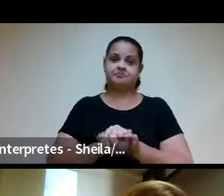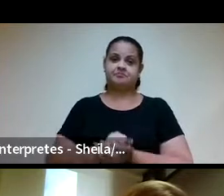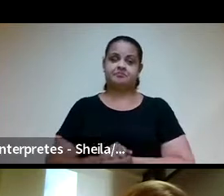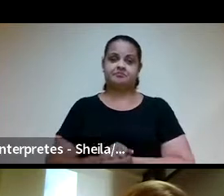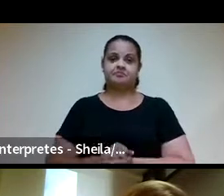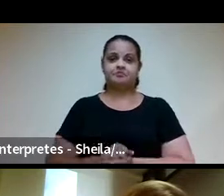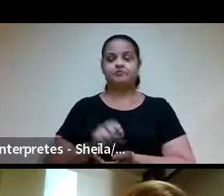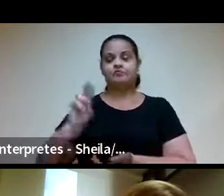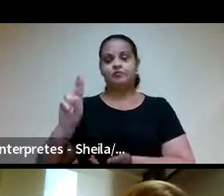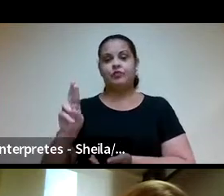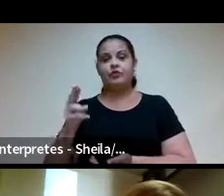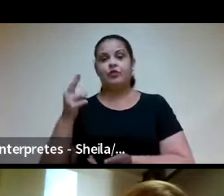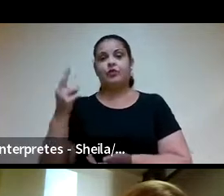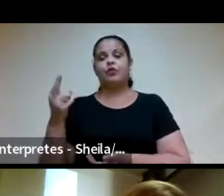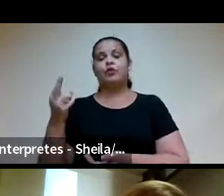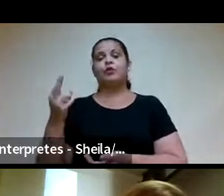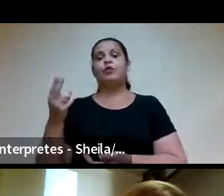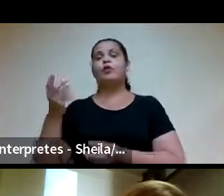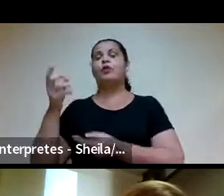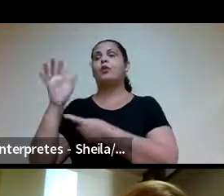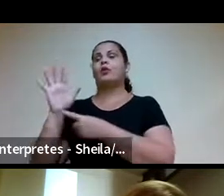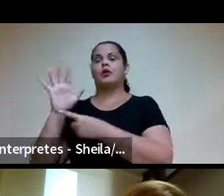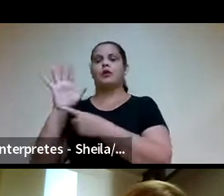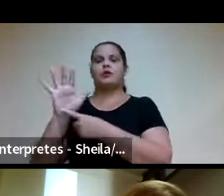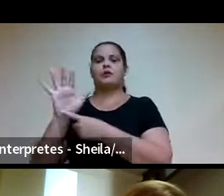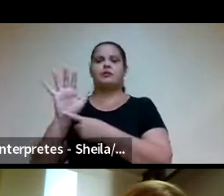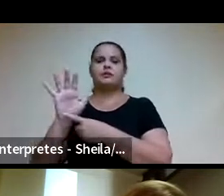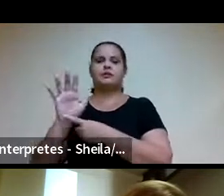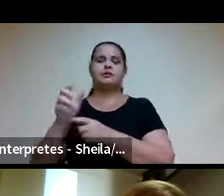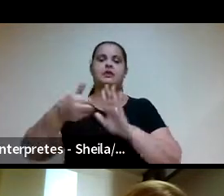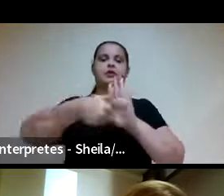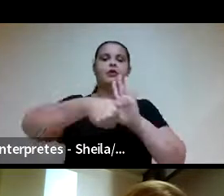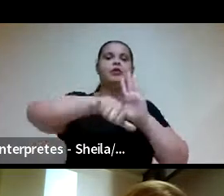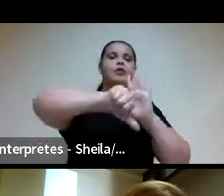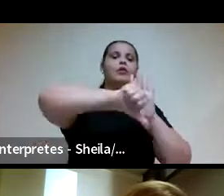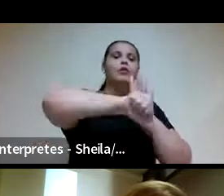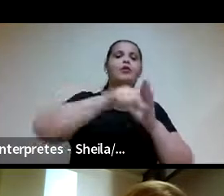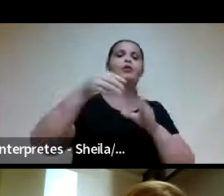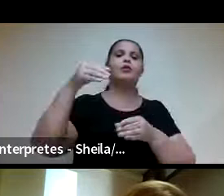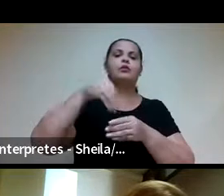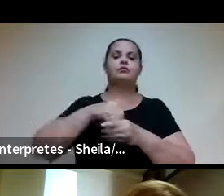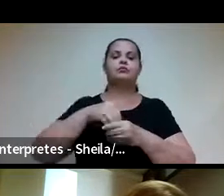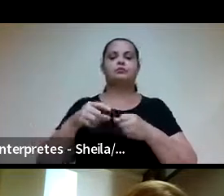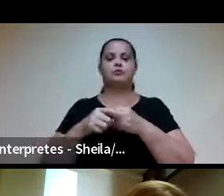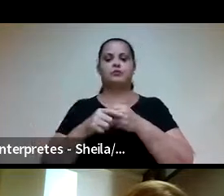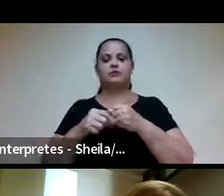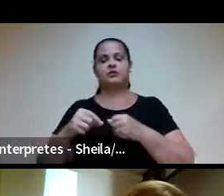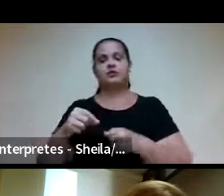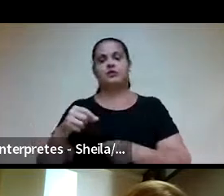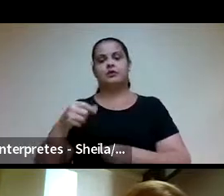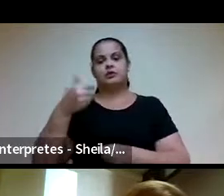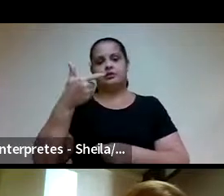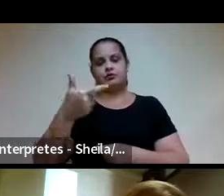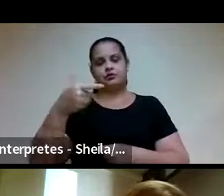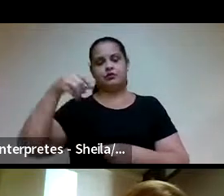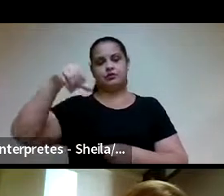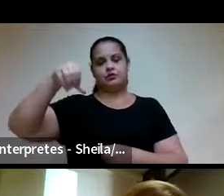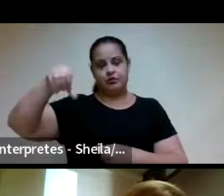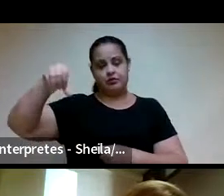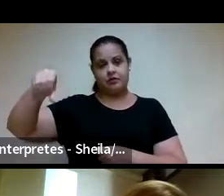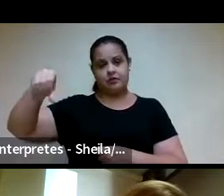ou na eventual representação para o crime eleitoral do 299. Aí sim, mesmo